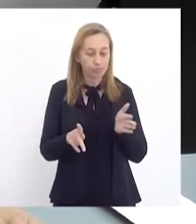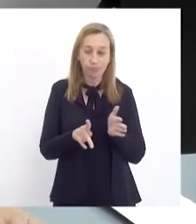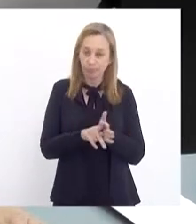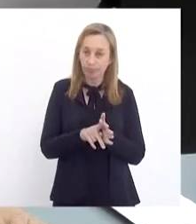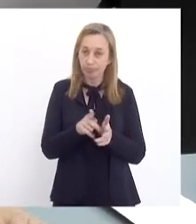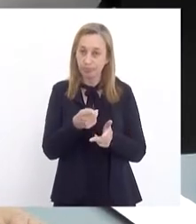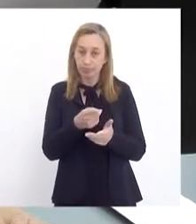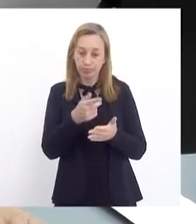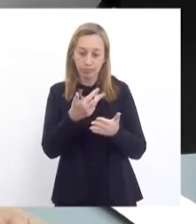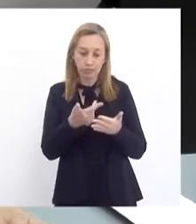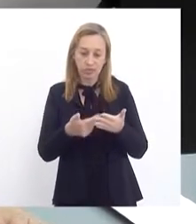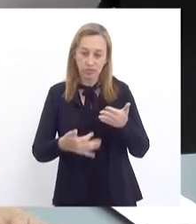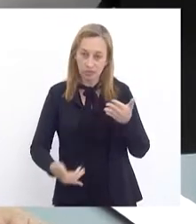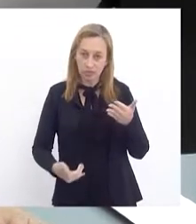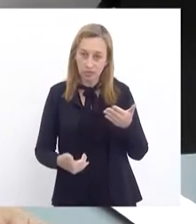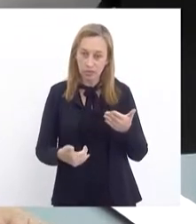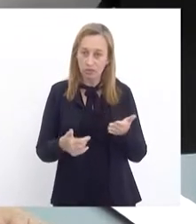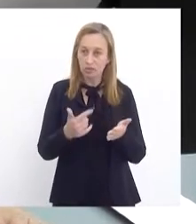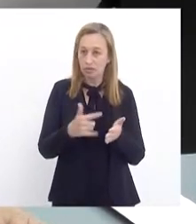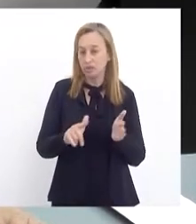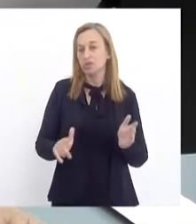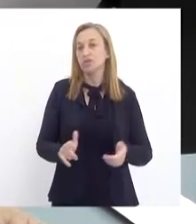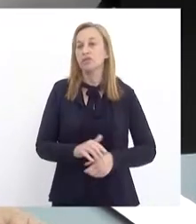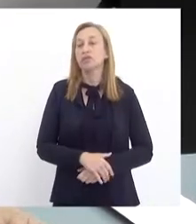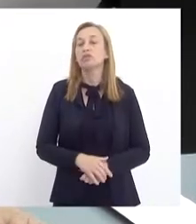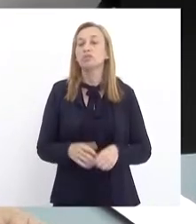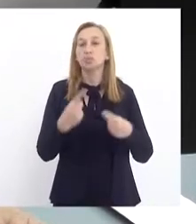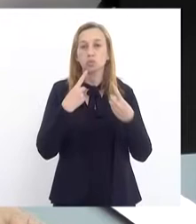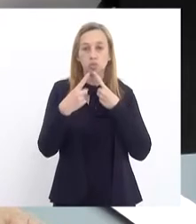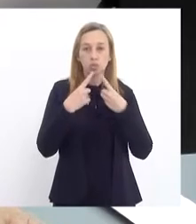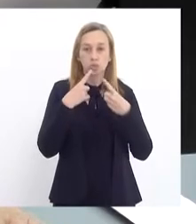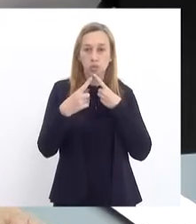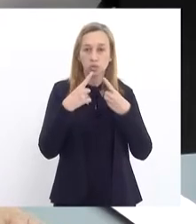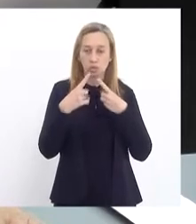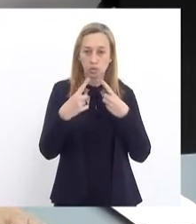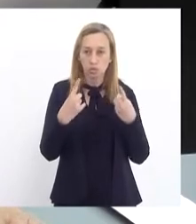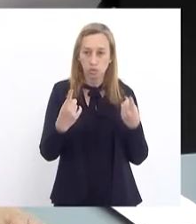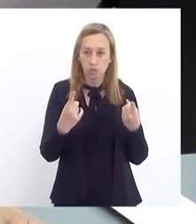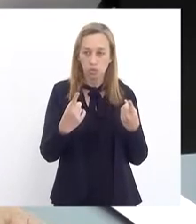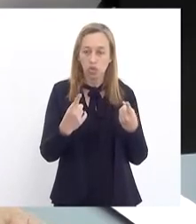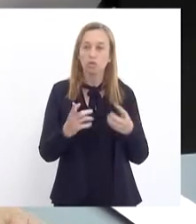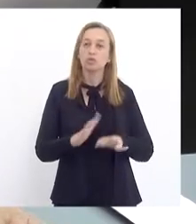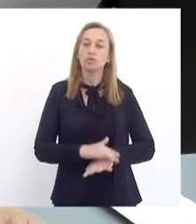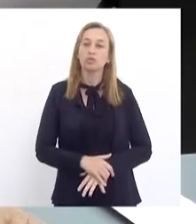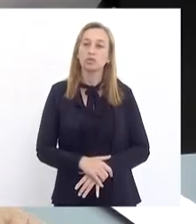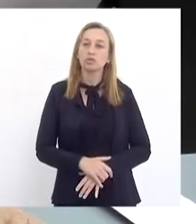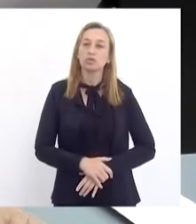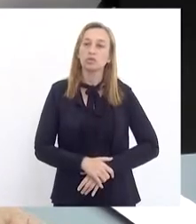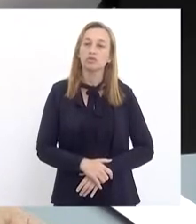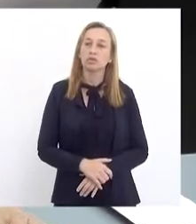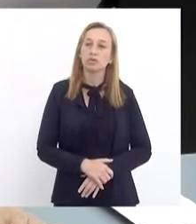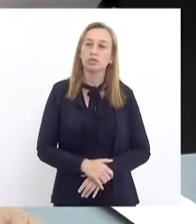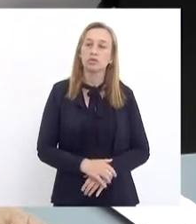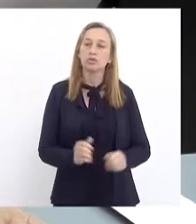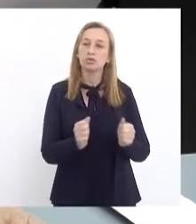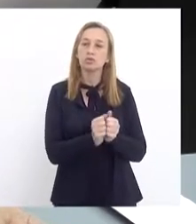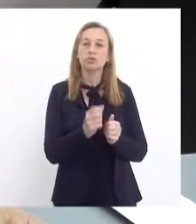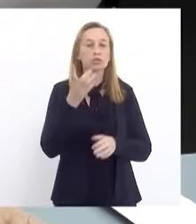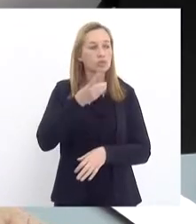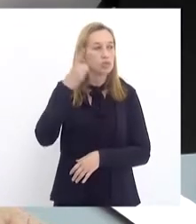diversas vezes, e até mesmo discuti-lo com a autora, a